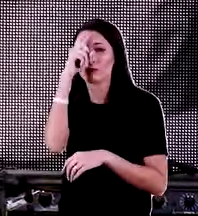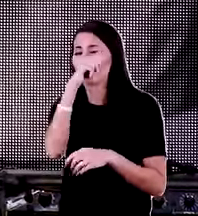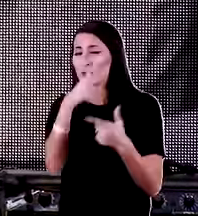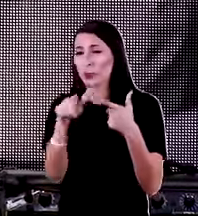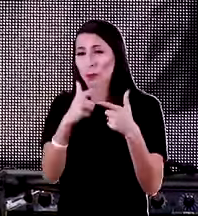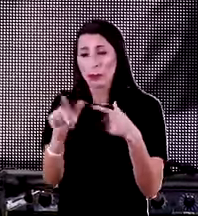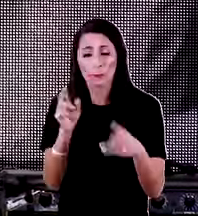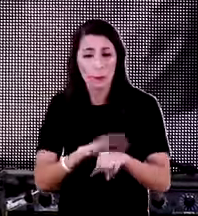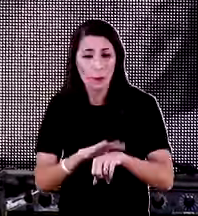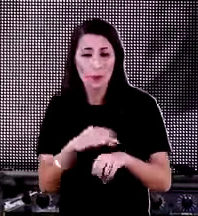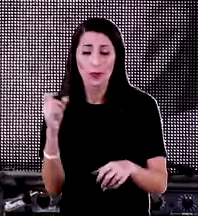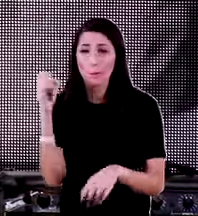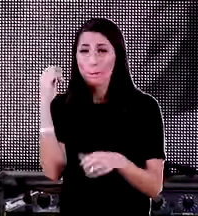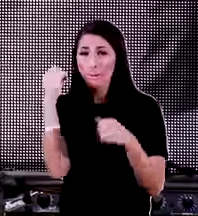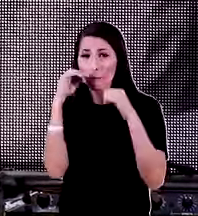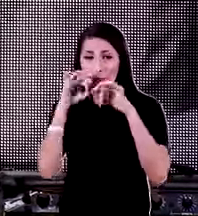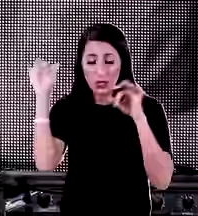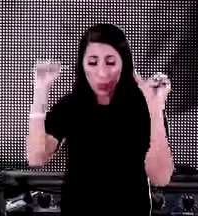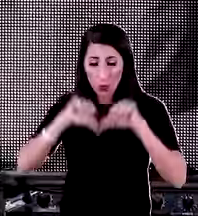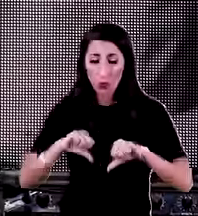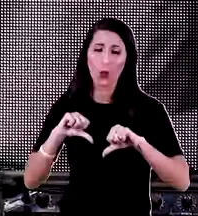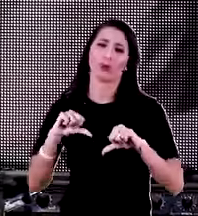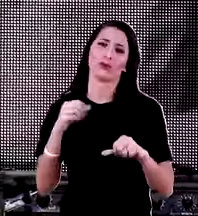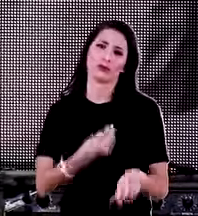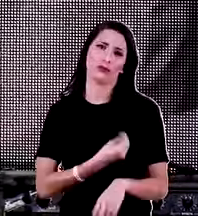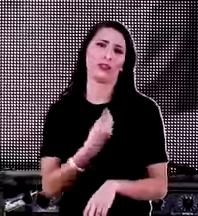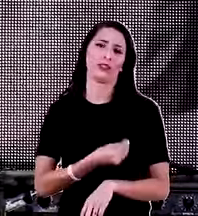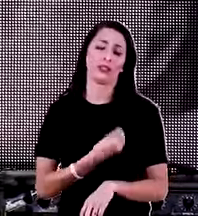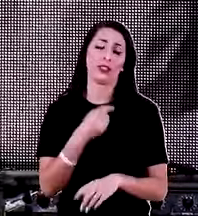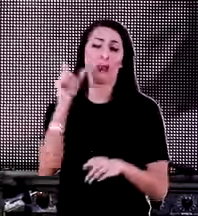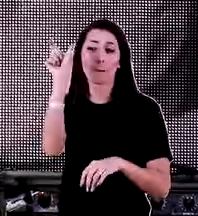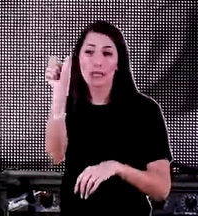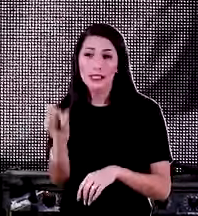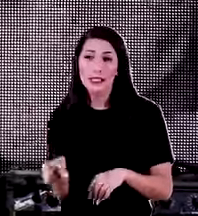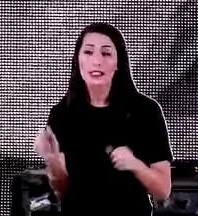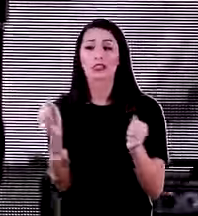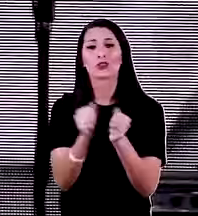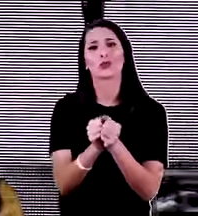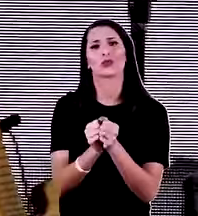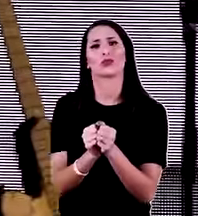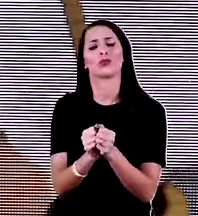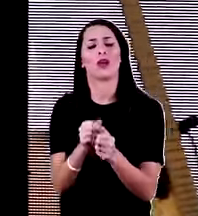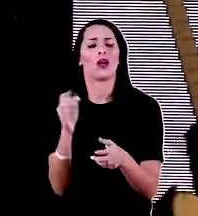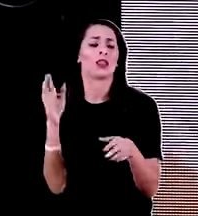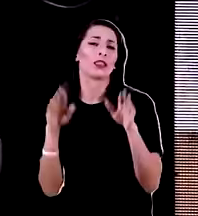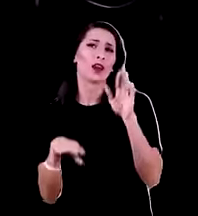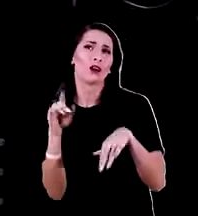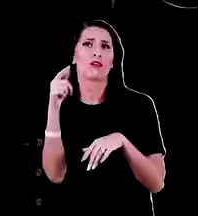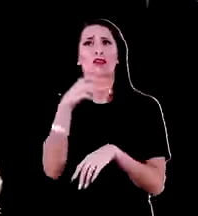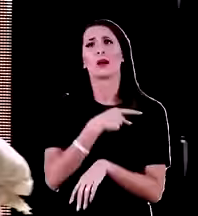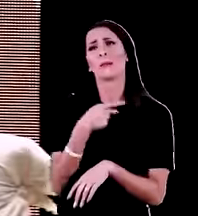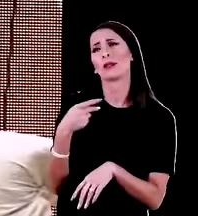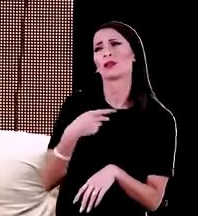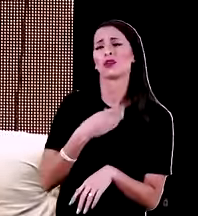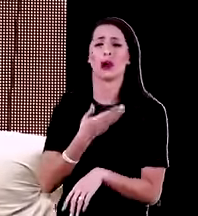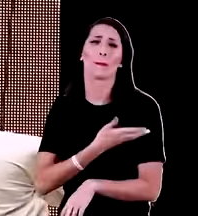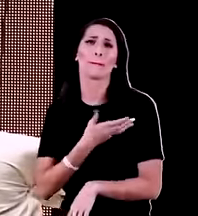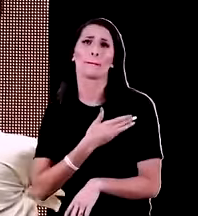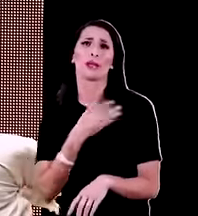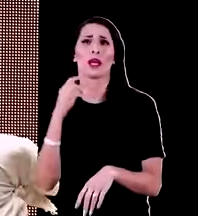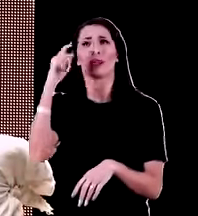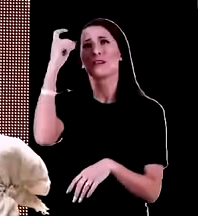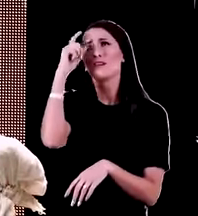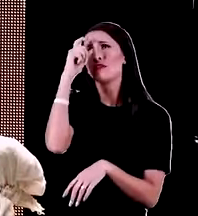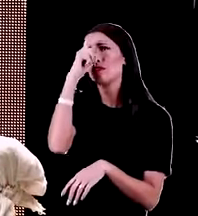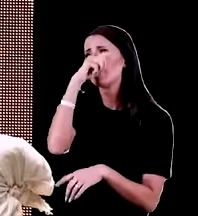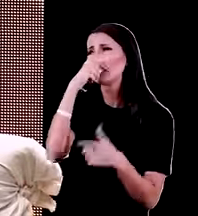estar com a gente quando ninguém mais está. É estar presente. Aí talvez você diz assim, ai pastora, minha amiga está passando por uma situação difícil. Eu